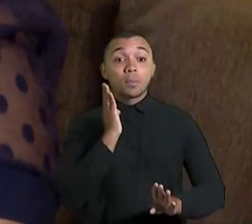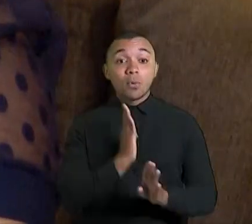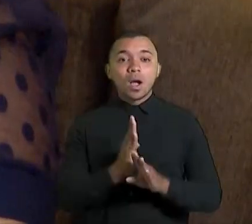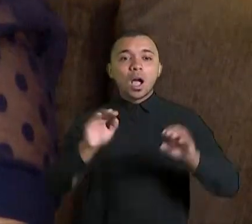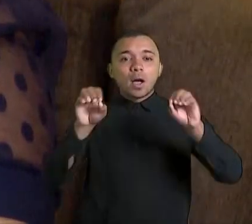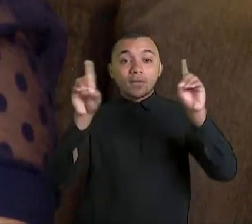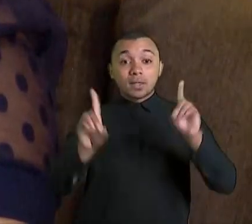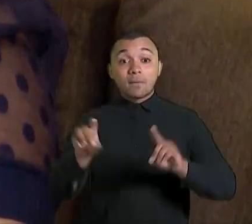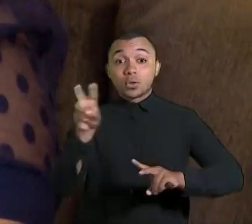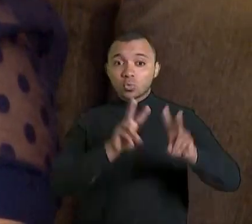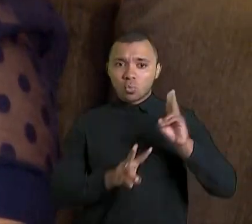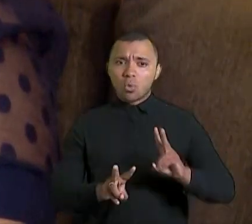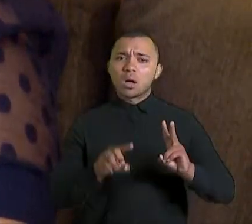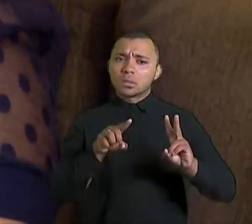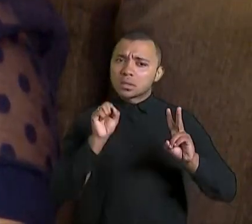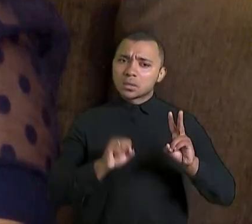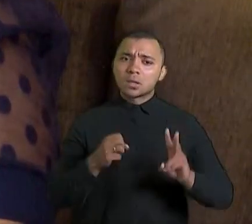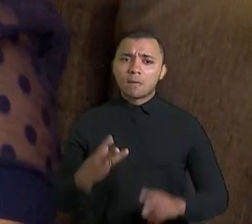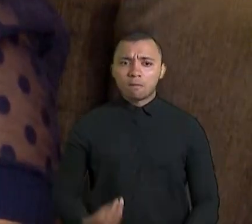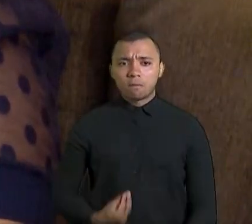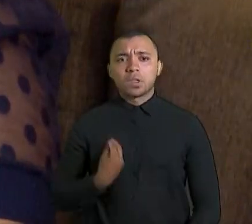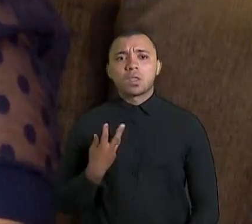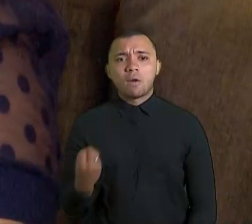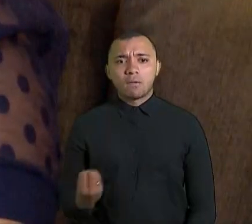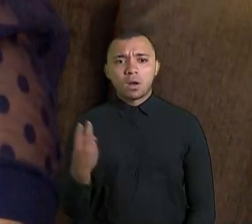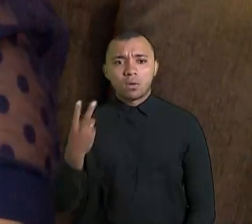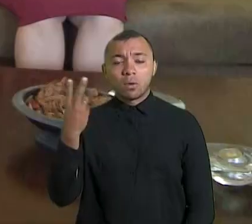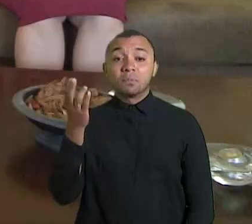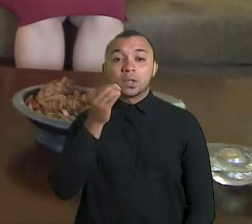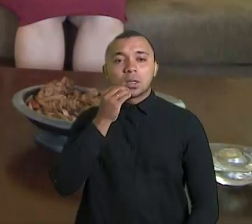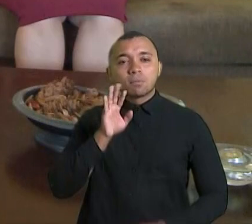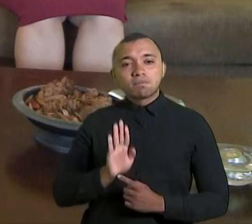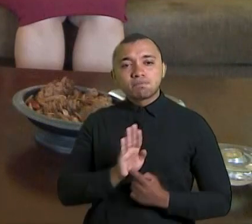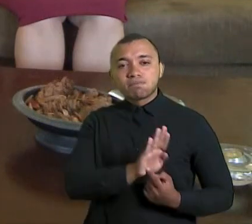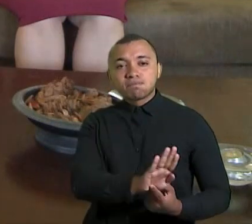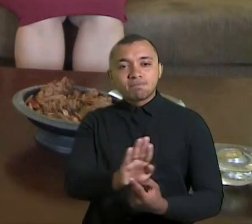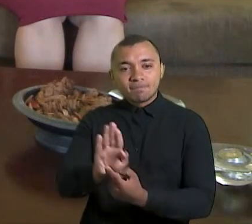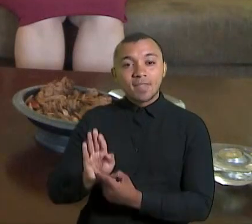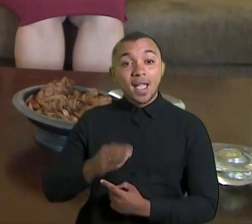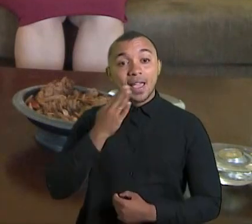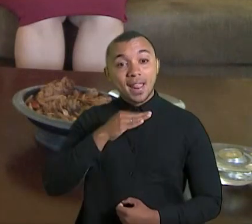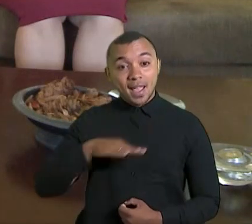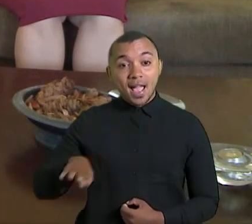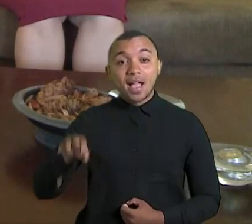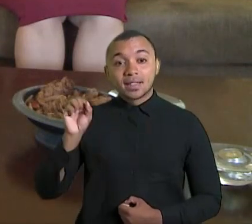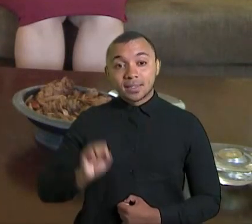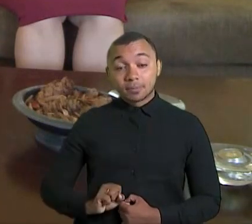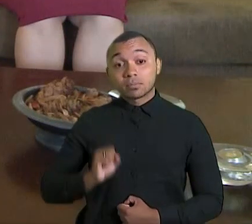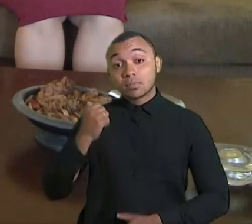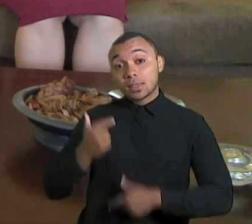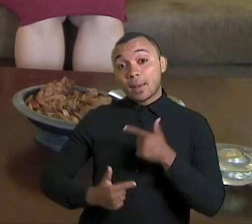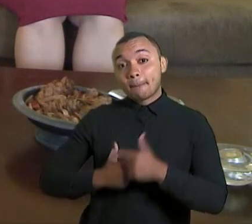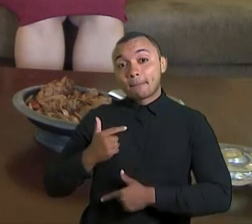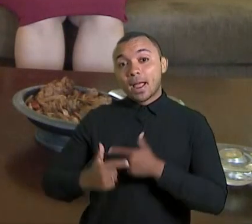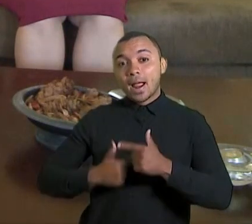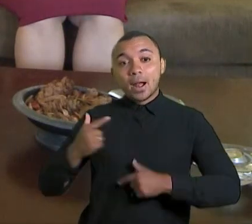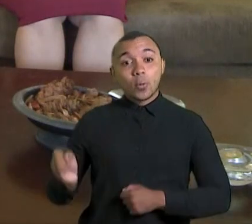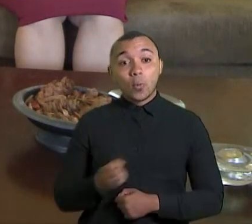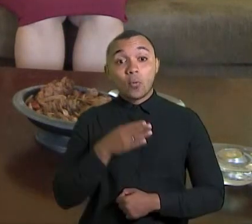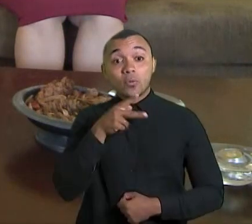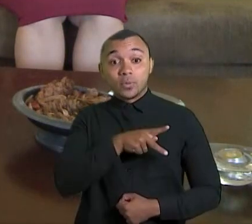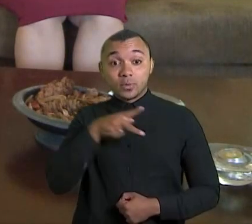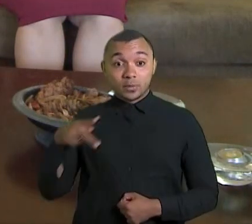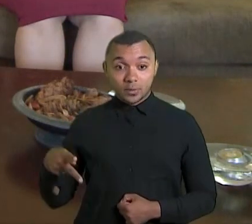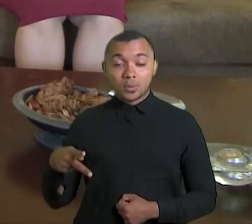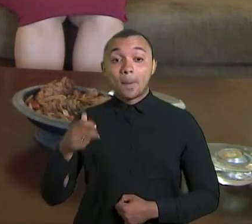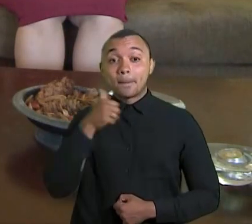existe, ela também tem valor. E por que não ser apresentada aos pequenos, não é? É um trabalho inovador que as professoras fazem,